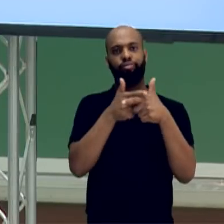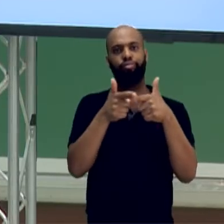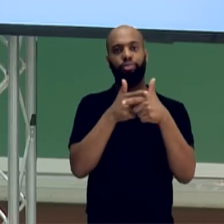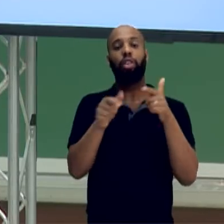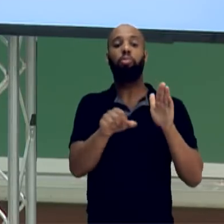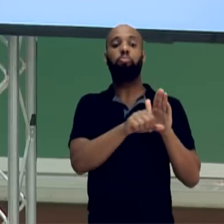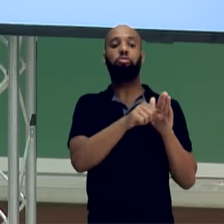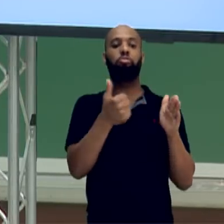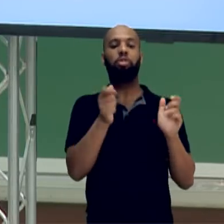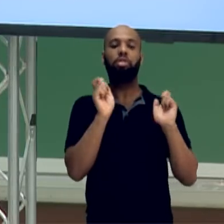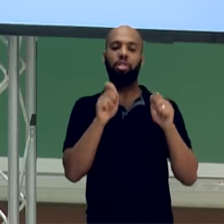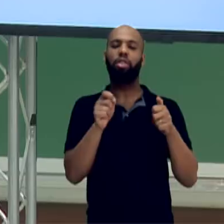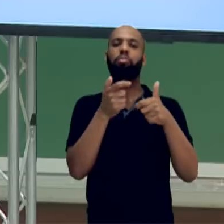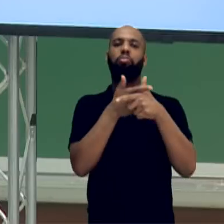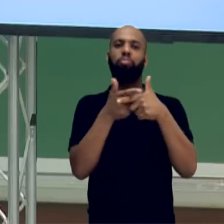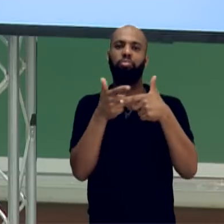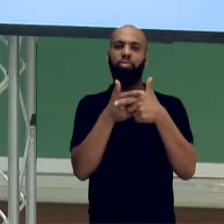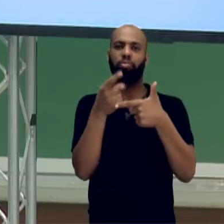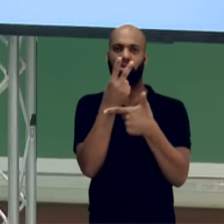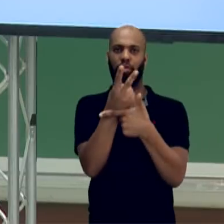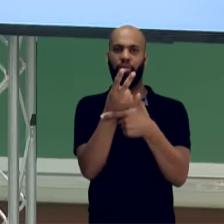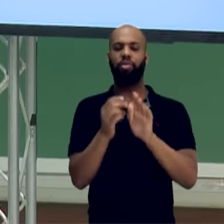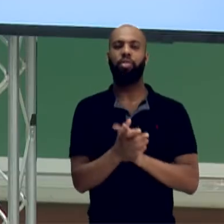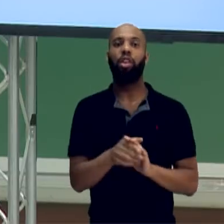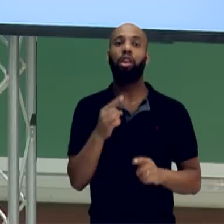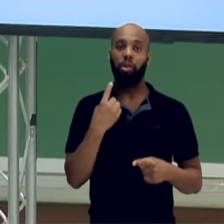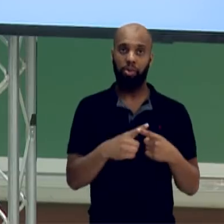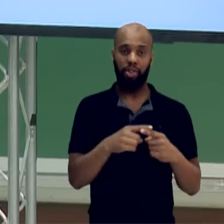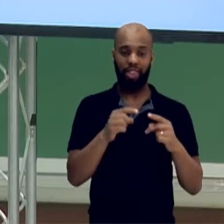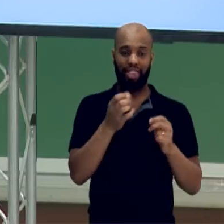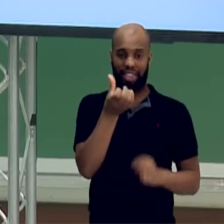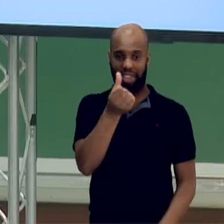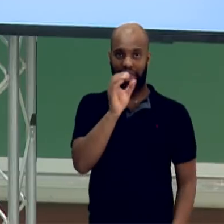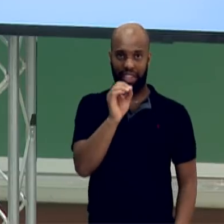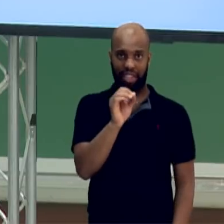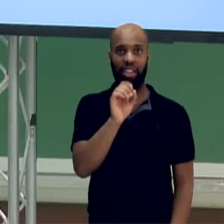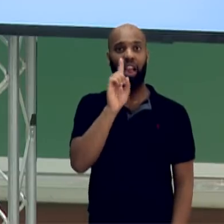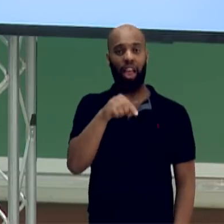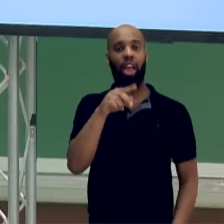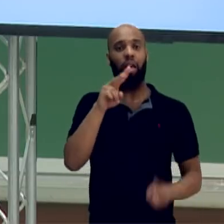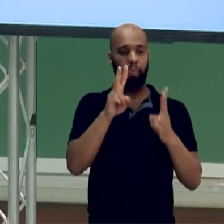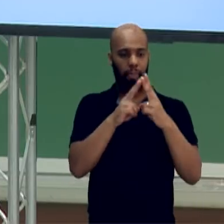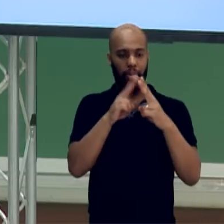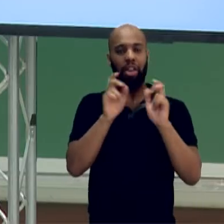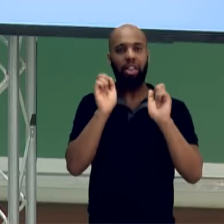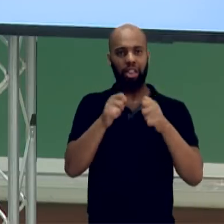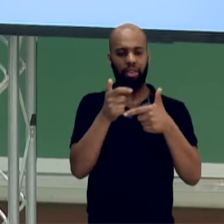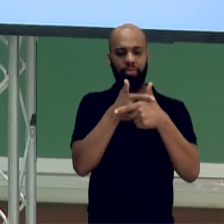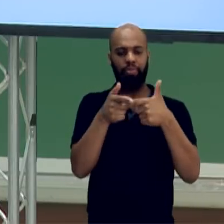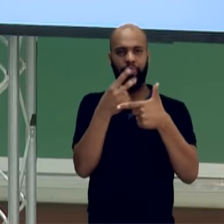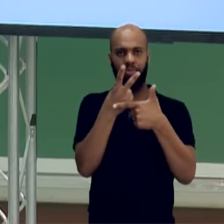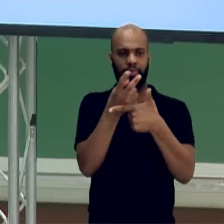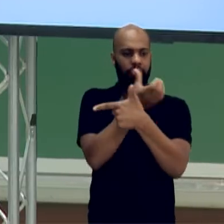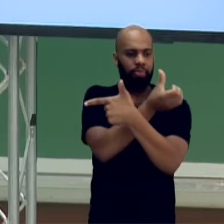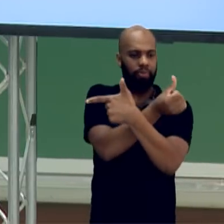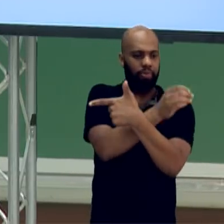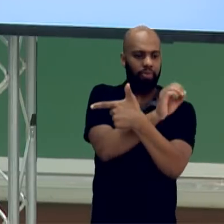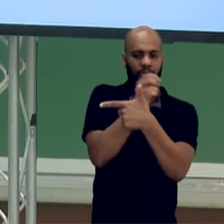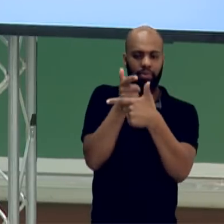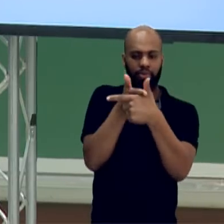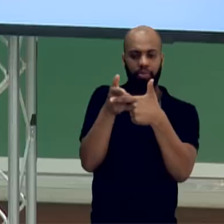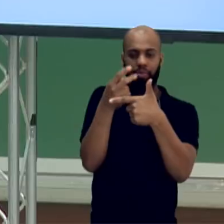nosso primeiro que nós vamos começar a divisão por ele. Ele é par, então ele é divisível por 2. Lembra que tem que ser em